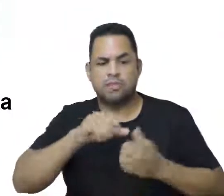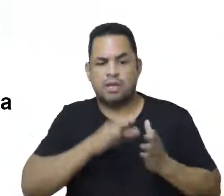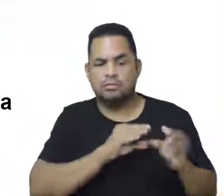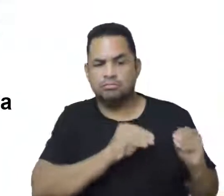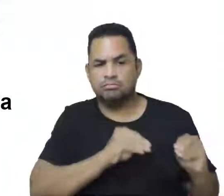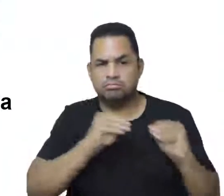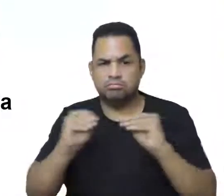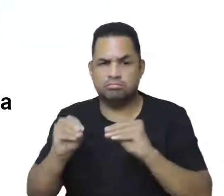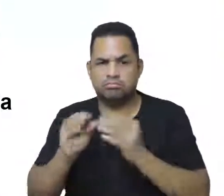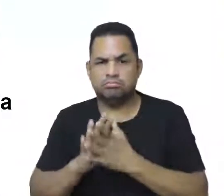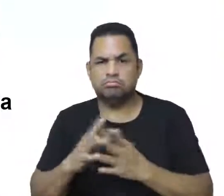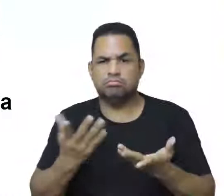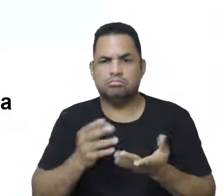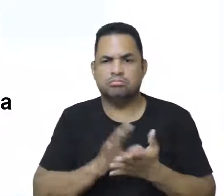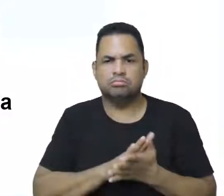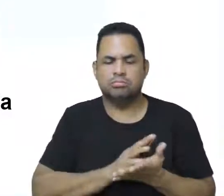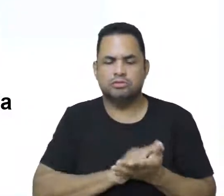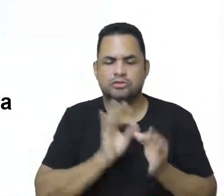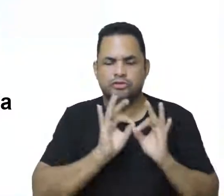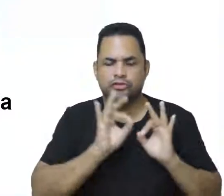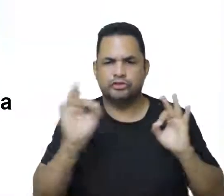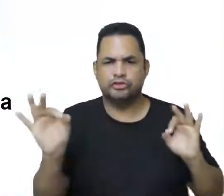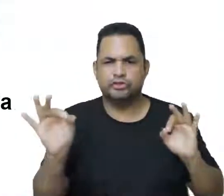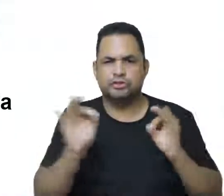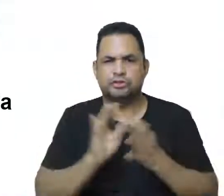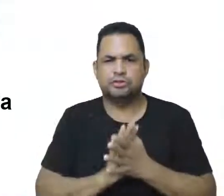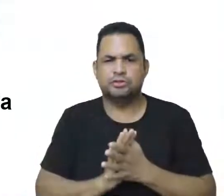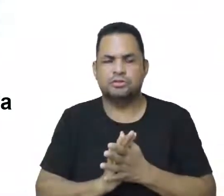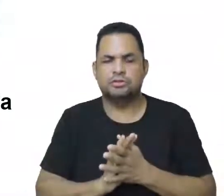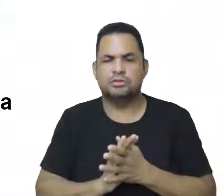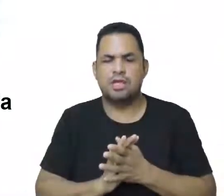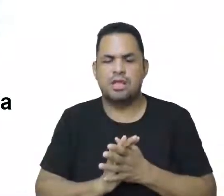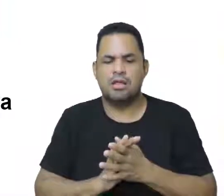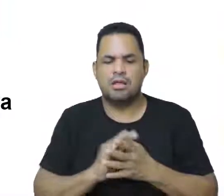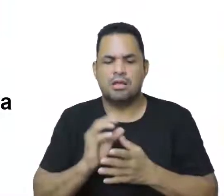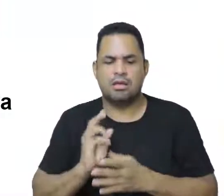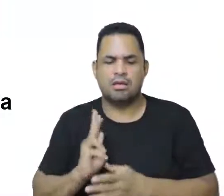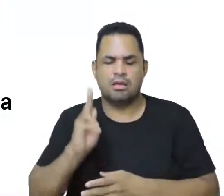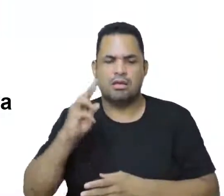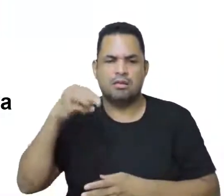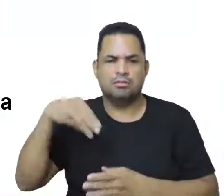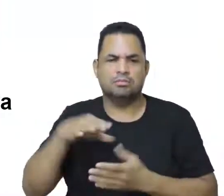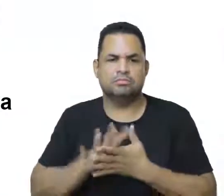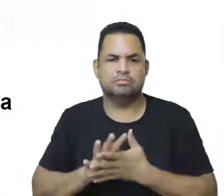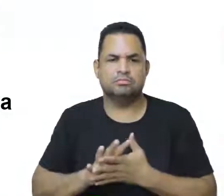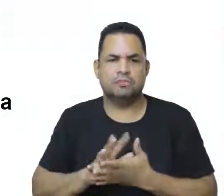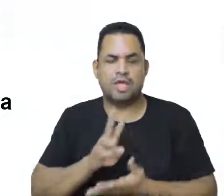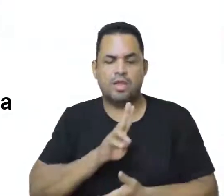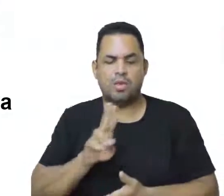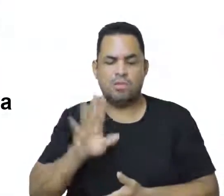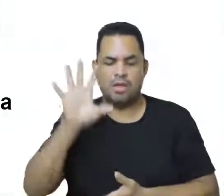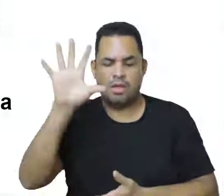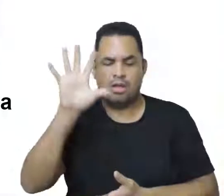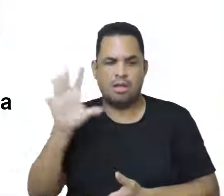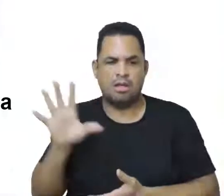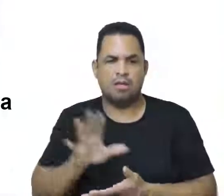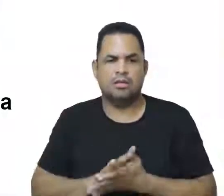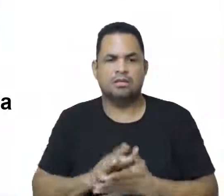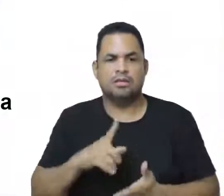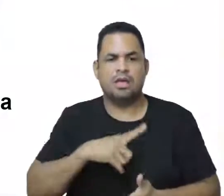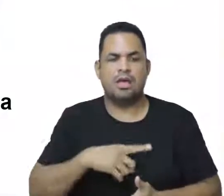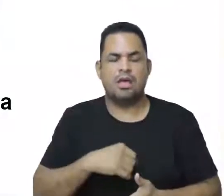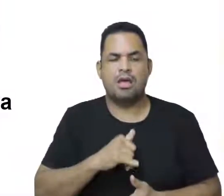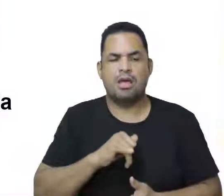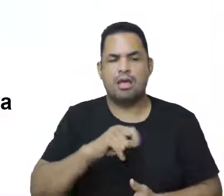poluentes atmosféricos por milhares de quilômetros. Isso é o que nós chamamos de regional. E aí ele citou exemplos